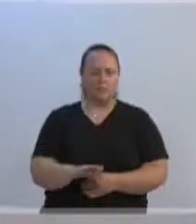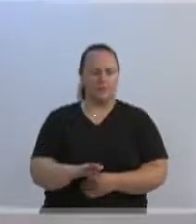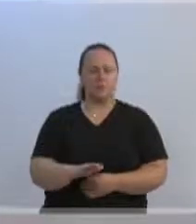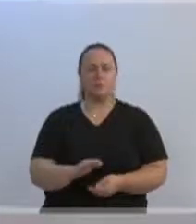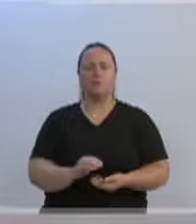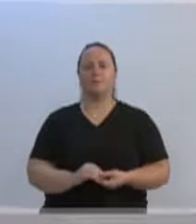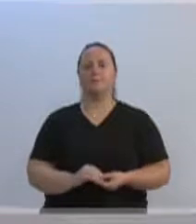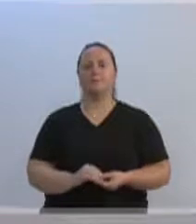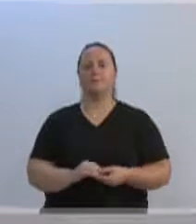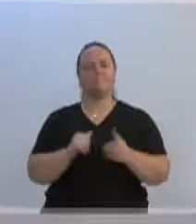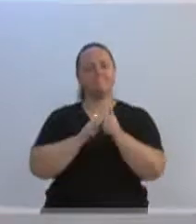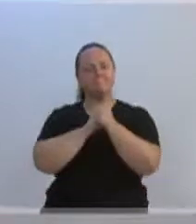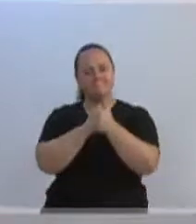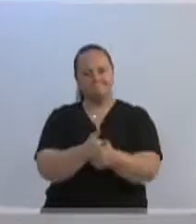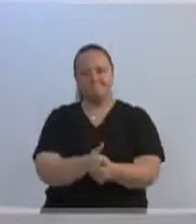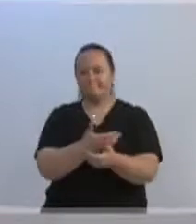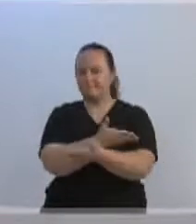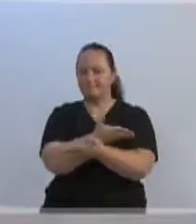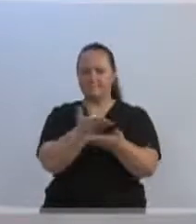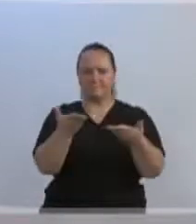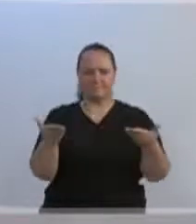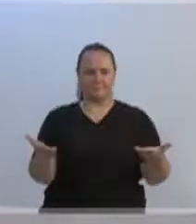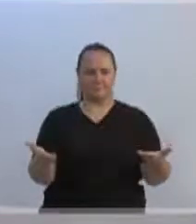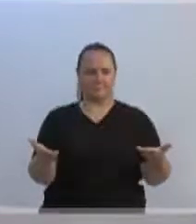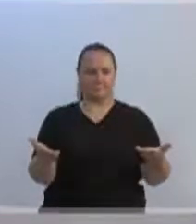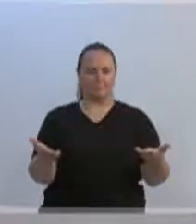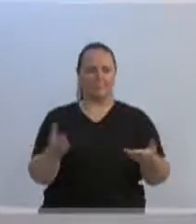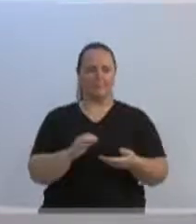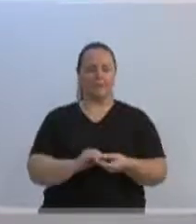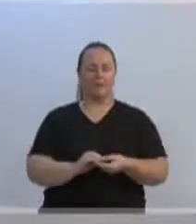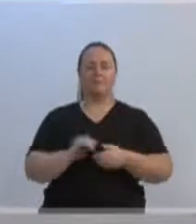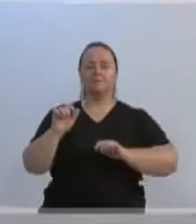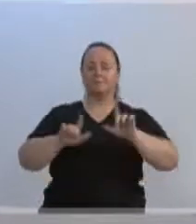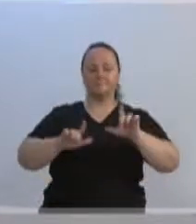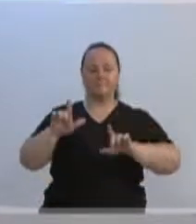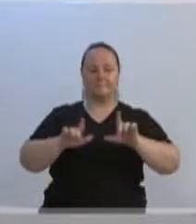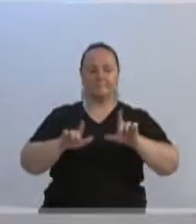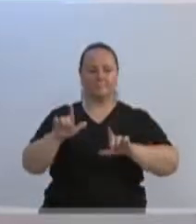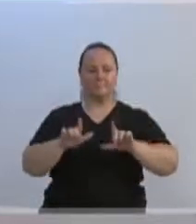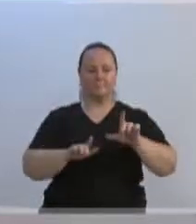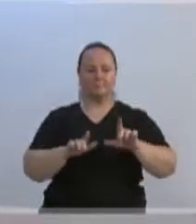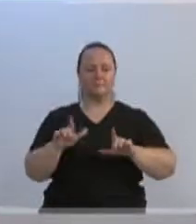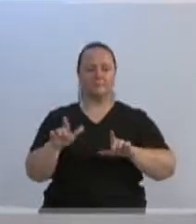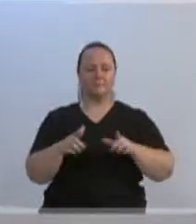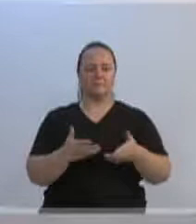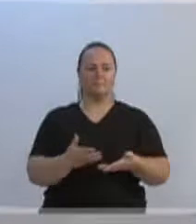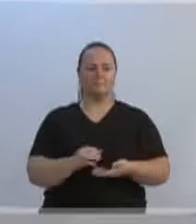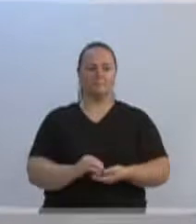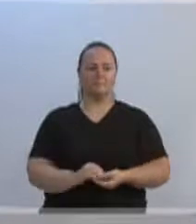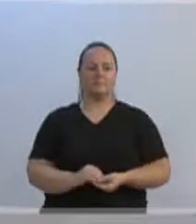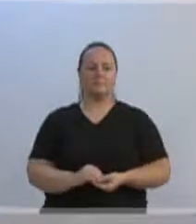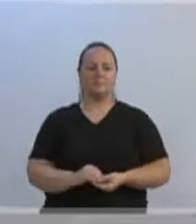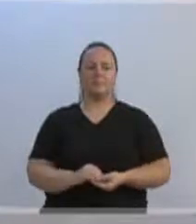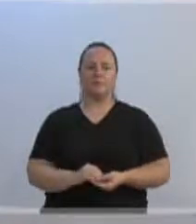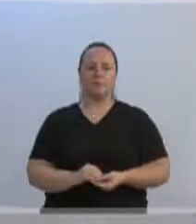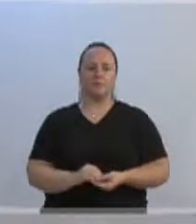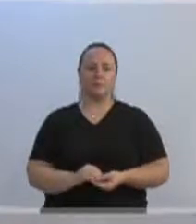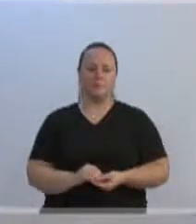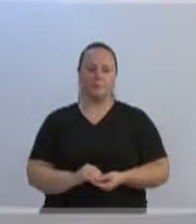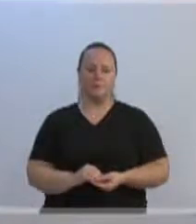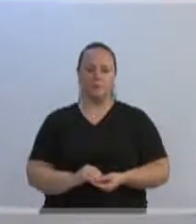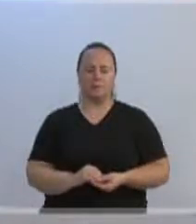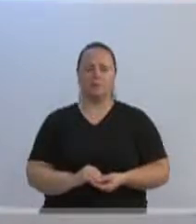também quem nos acompanha em casa pela tv l queria saudar que inicialmente o seu walter da república argentina